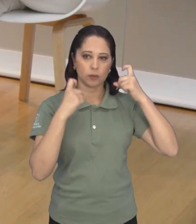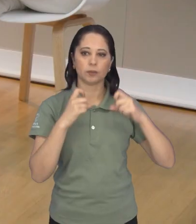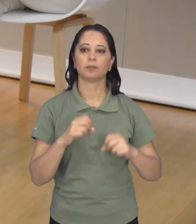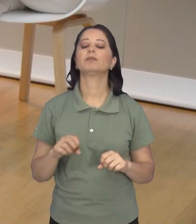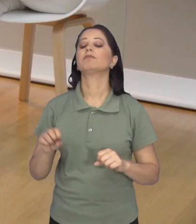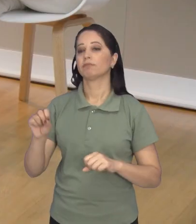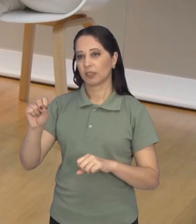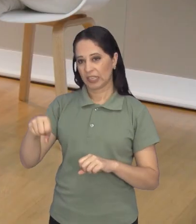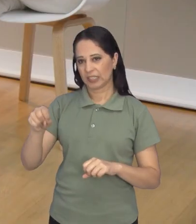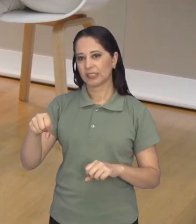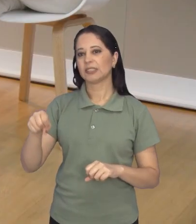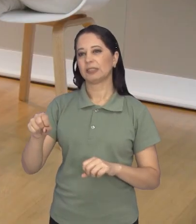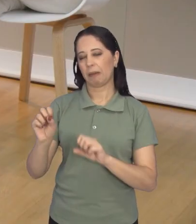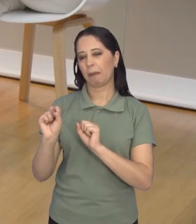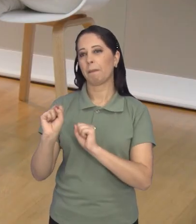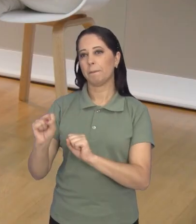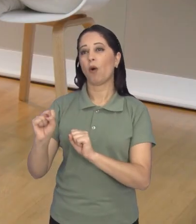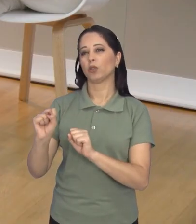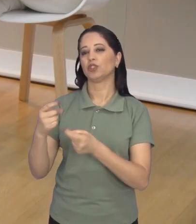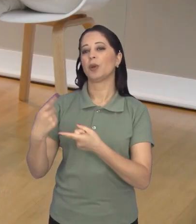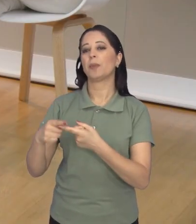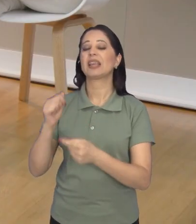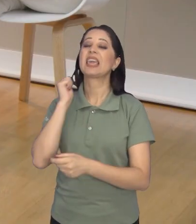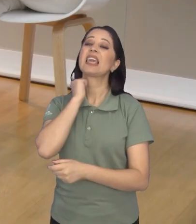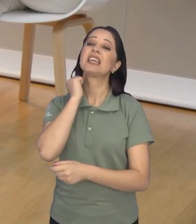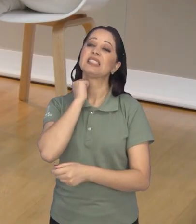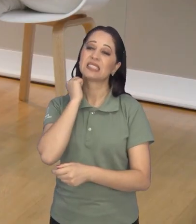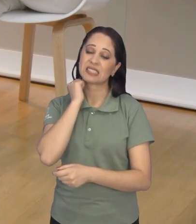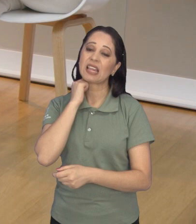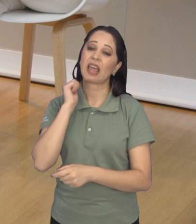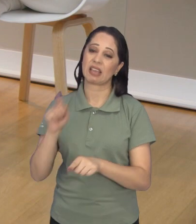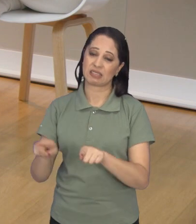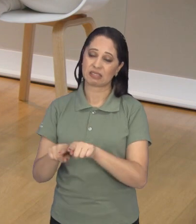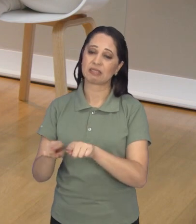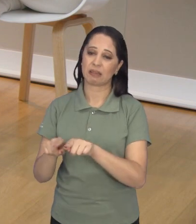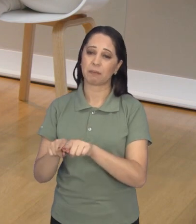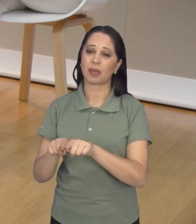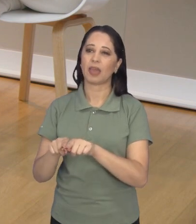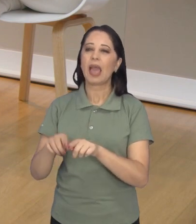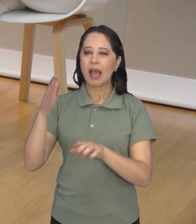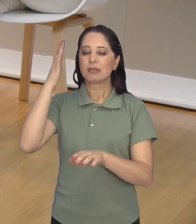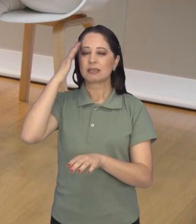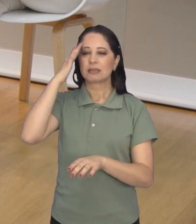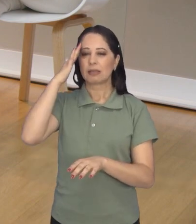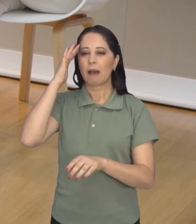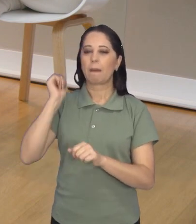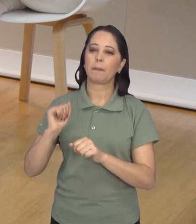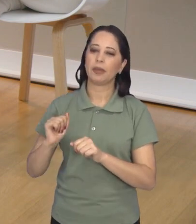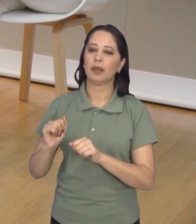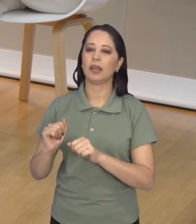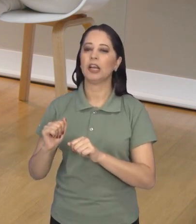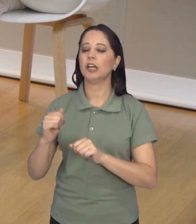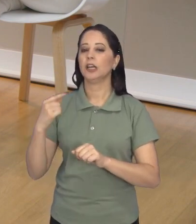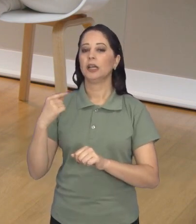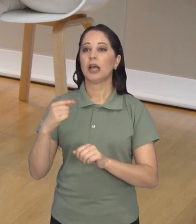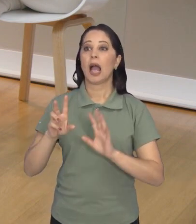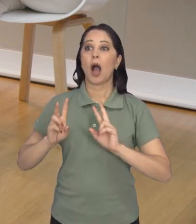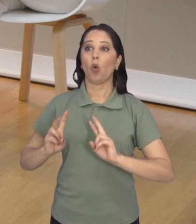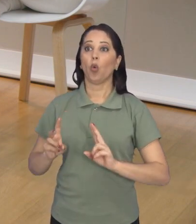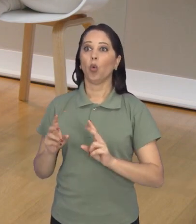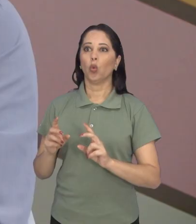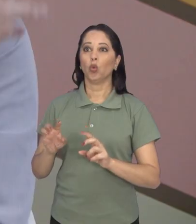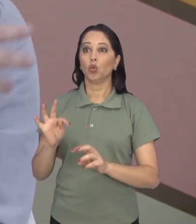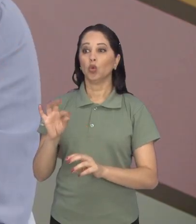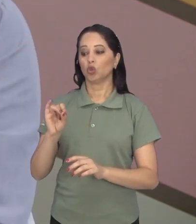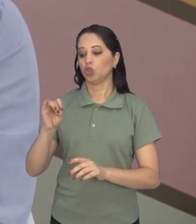de mioquimias, os mais simples, que pode estar relacionado com simples estresse, mas tende, né, por definição, os tiques eles tendem a pegar muito mais